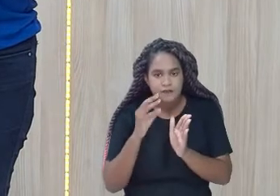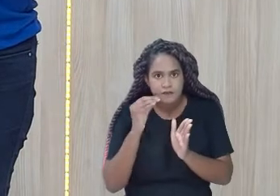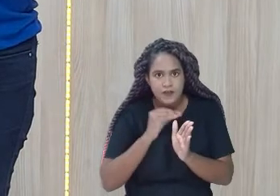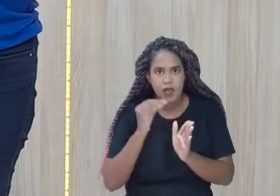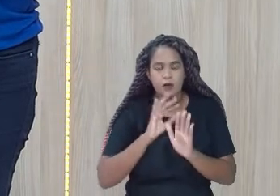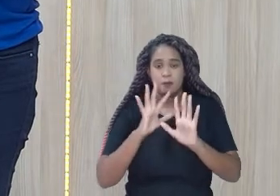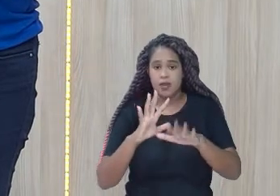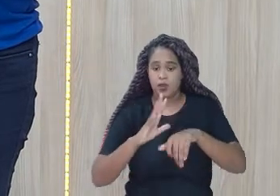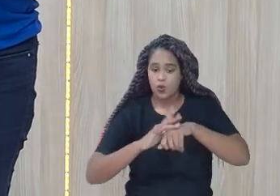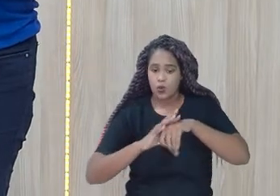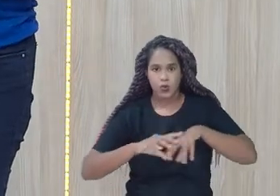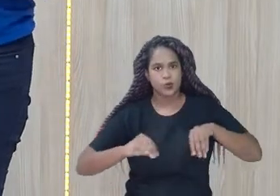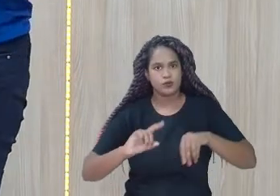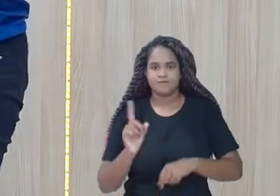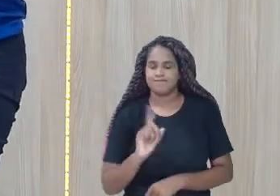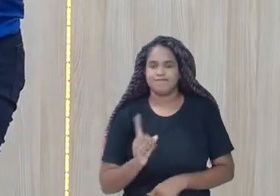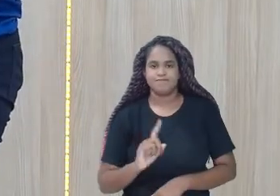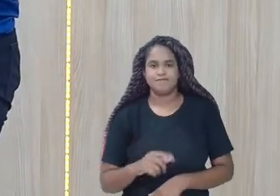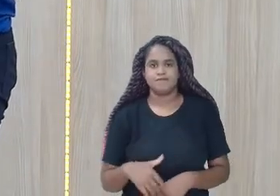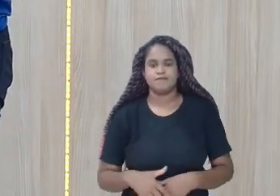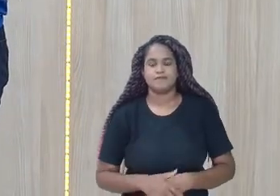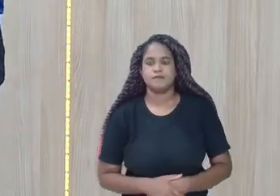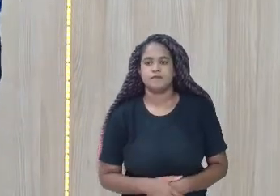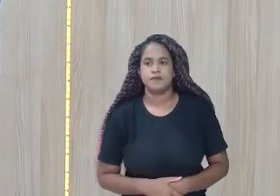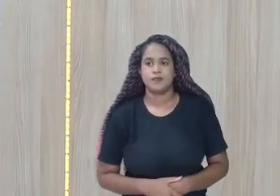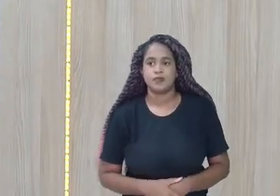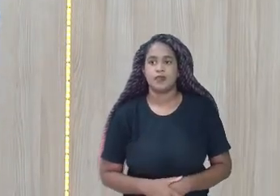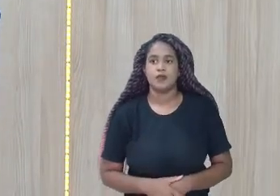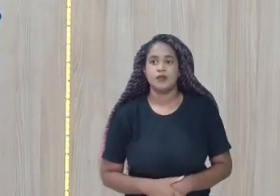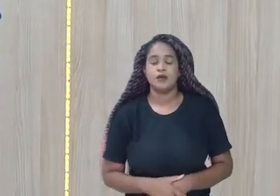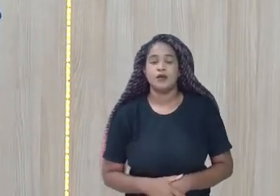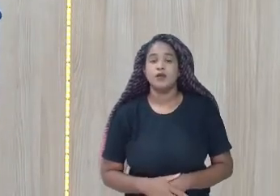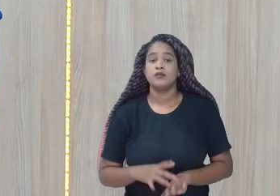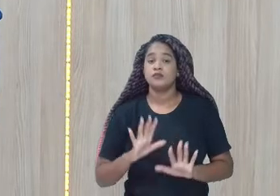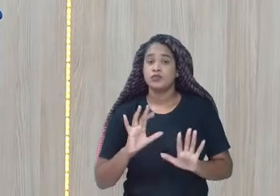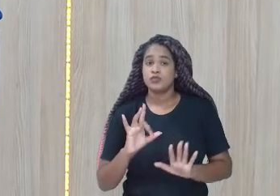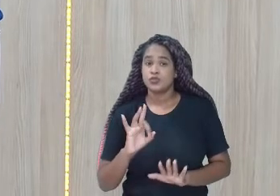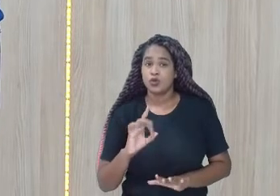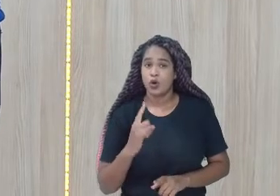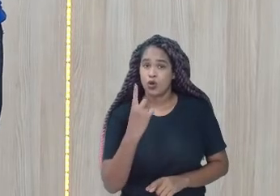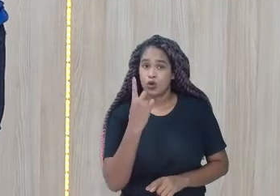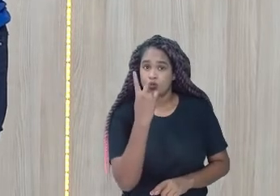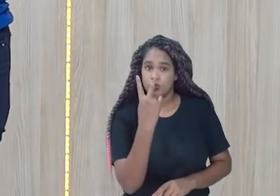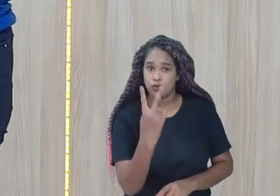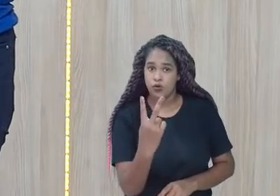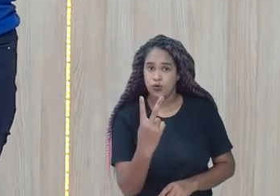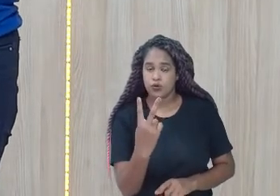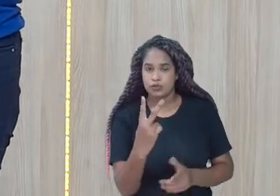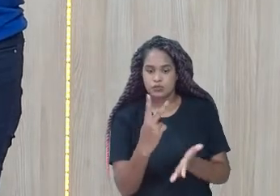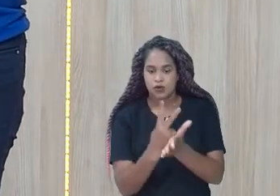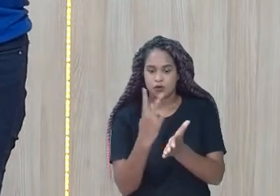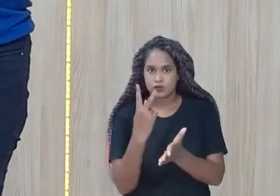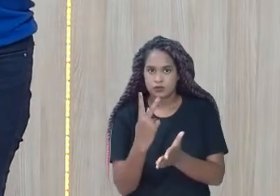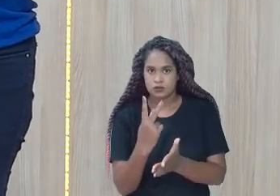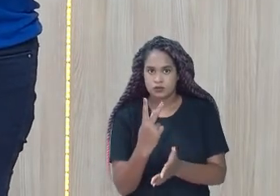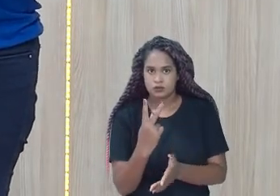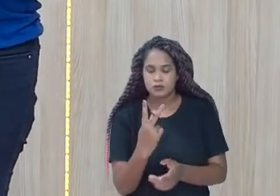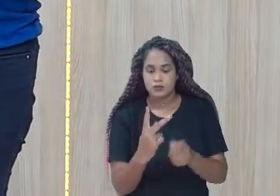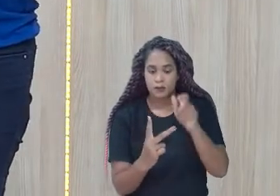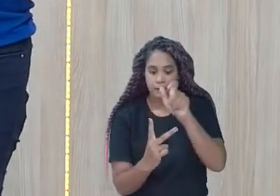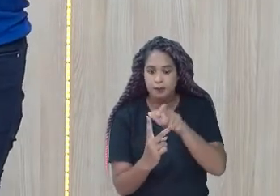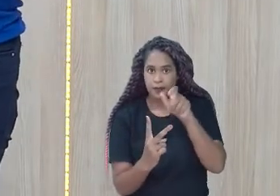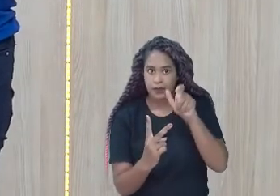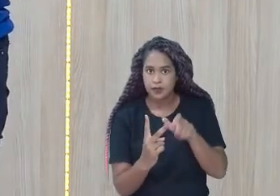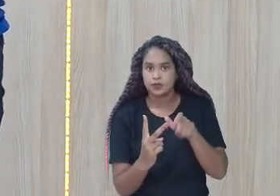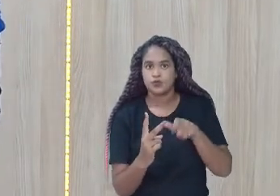cura, você é portador. Houve apenas 2 casos de pacientes curados com HIV, mas até agora